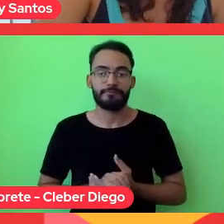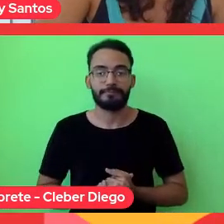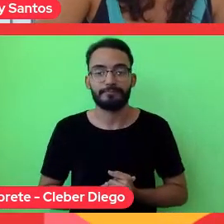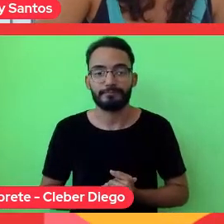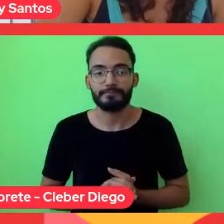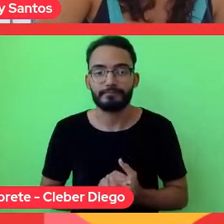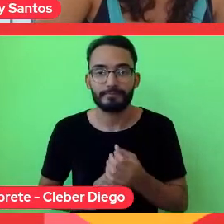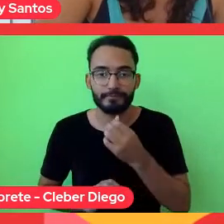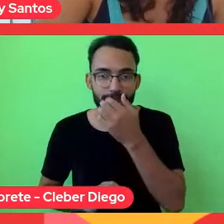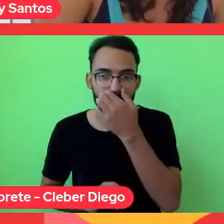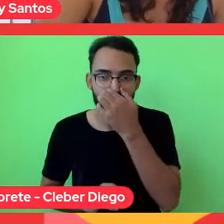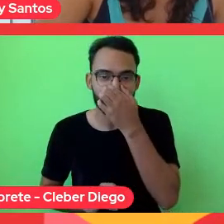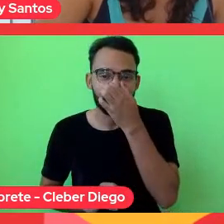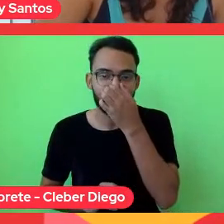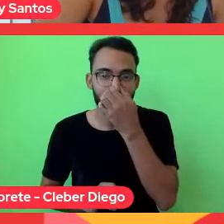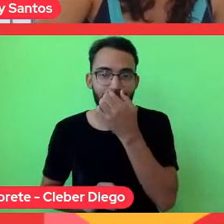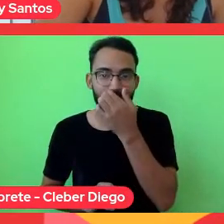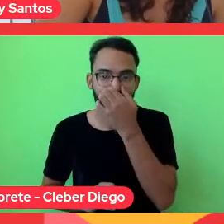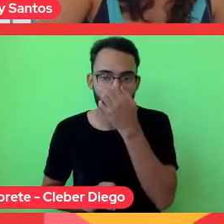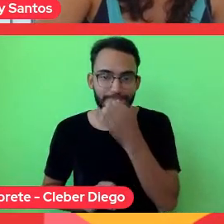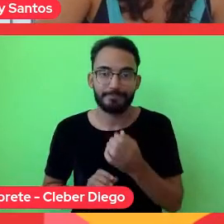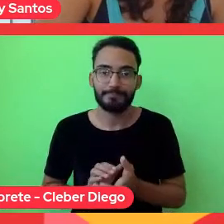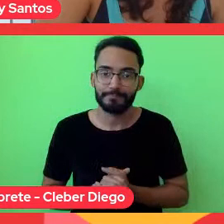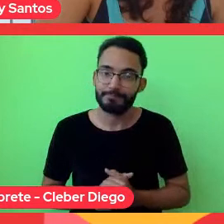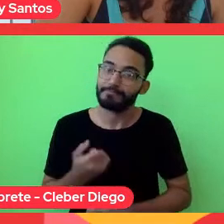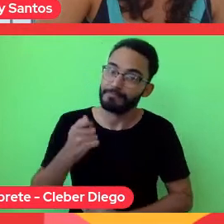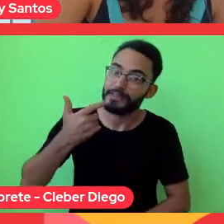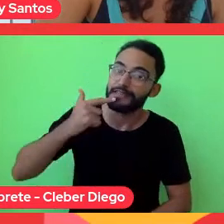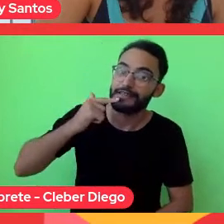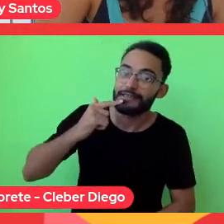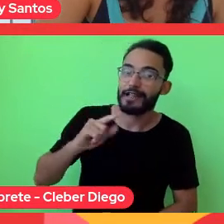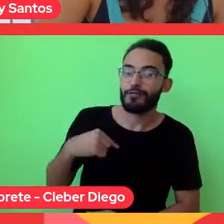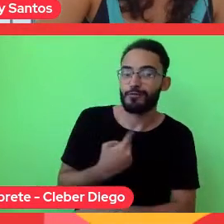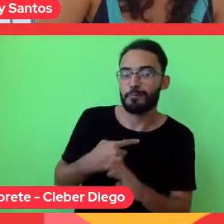É a gentileza, né, com a gente.